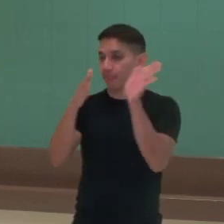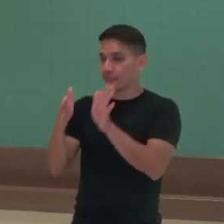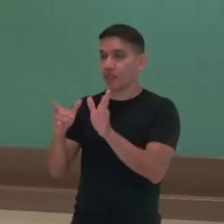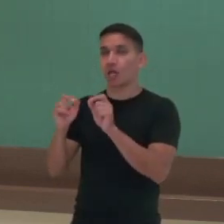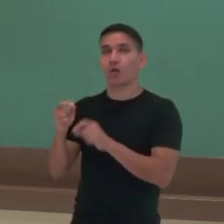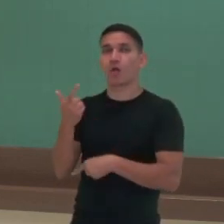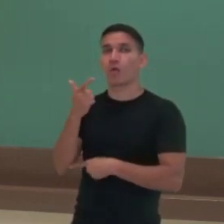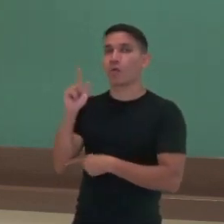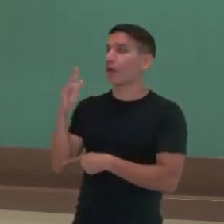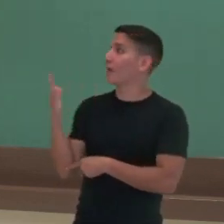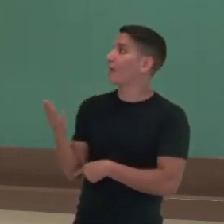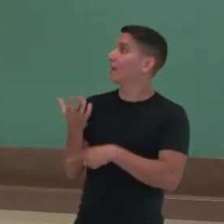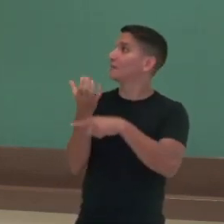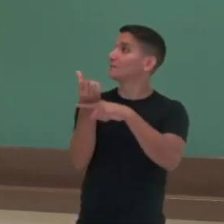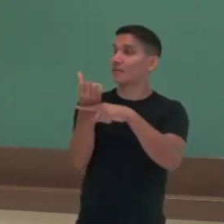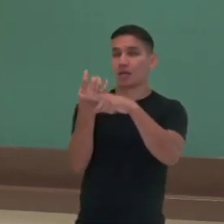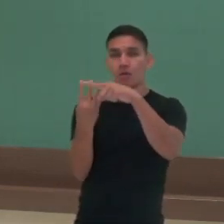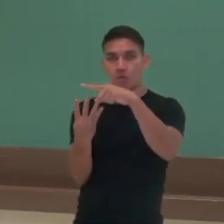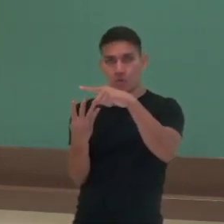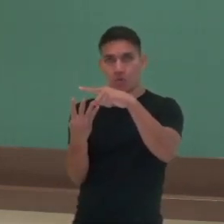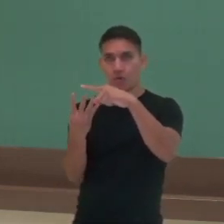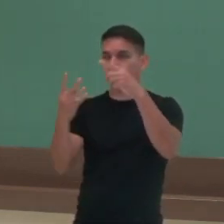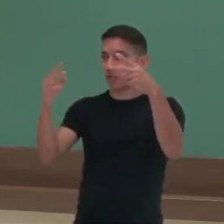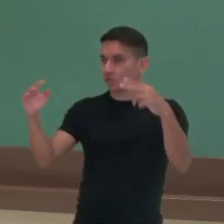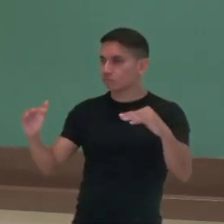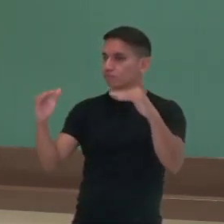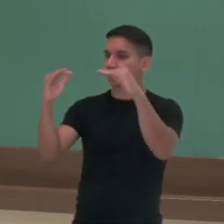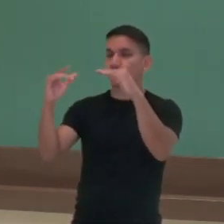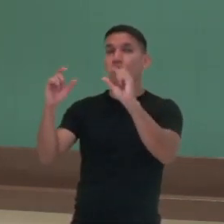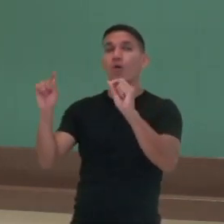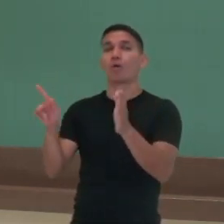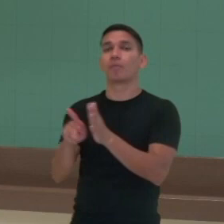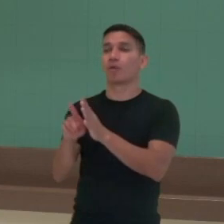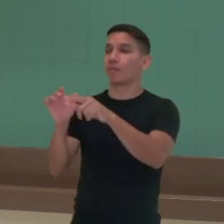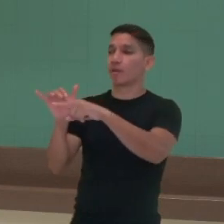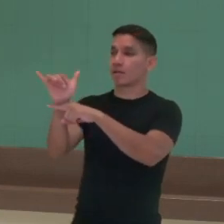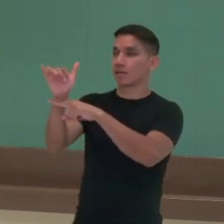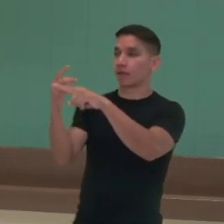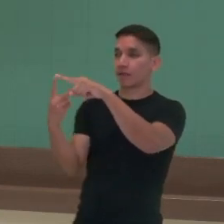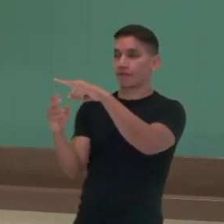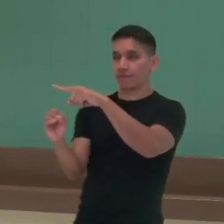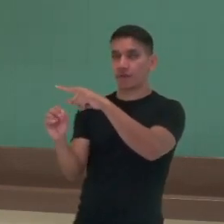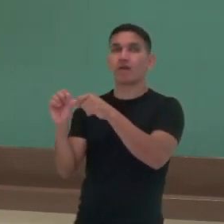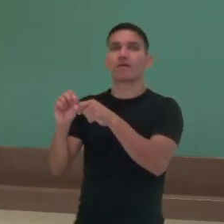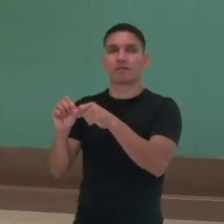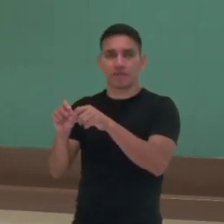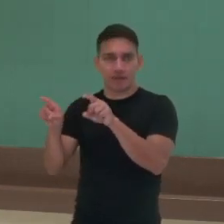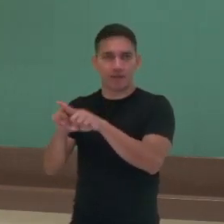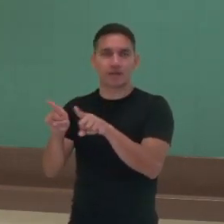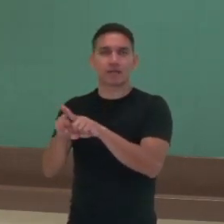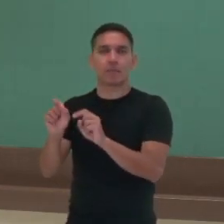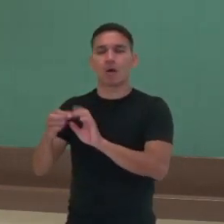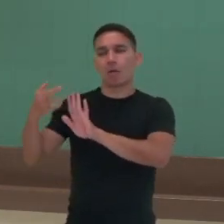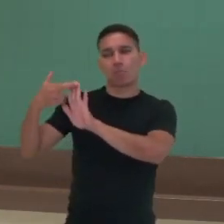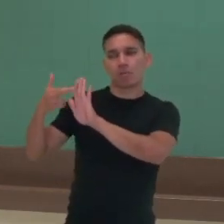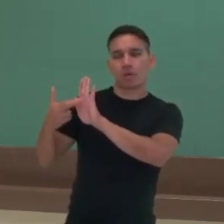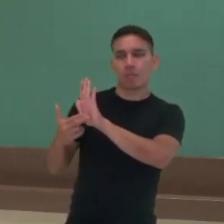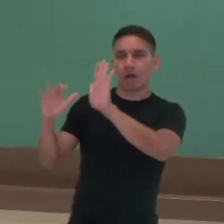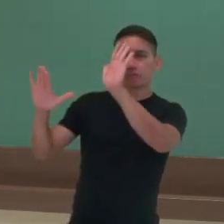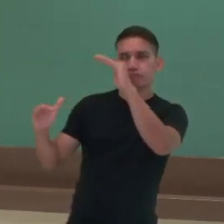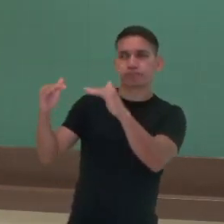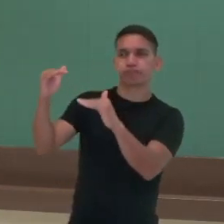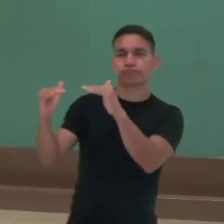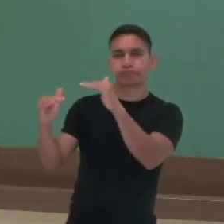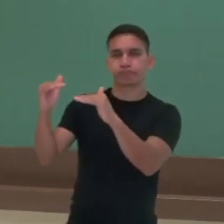tenho lá que 6/4 está para y sobre 20. Aplico a propriedade fundamental da